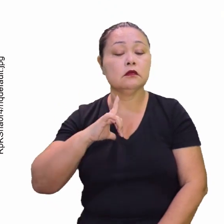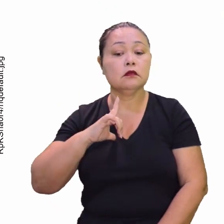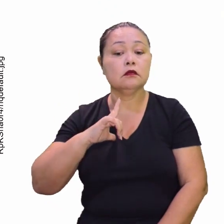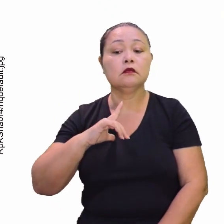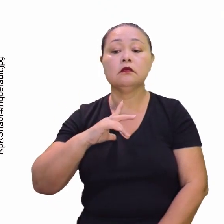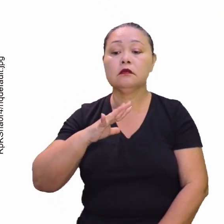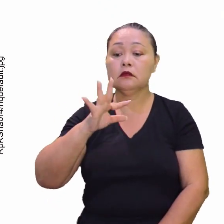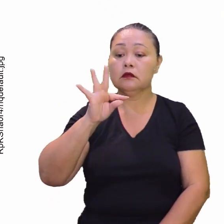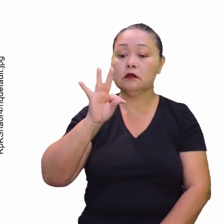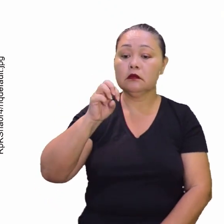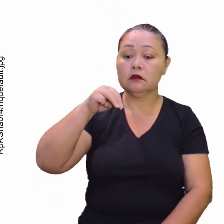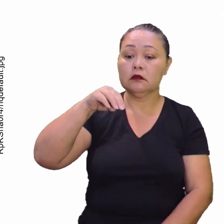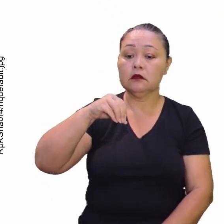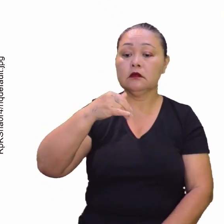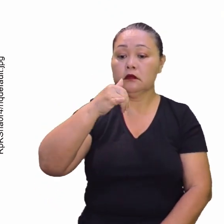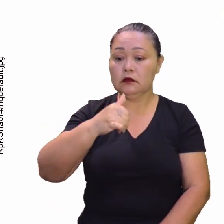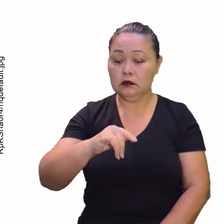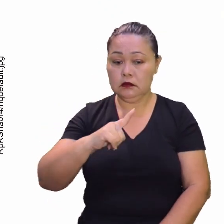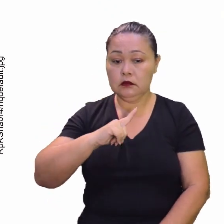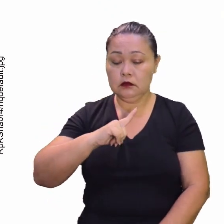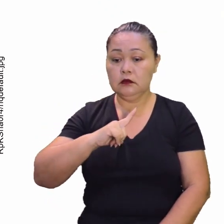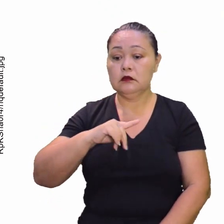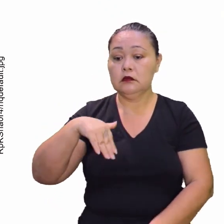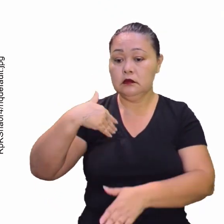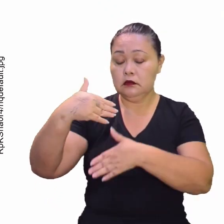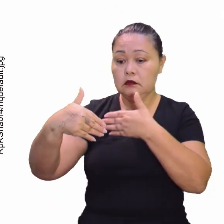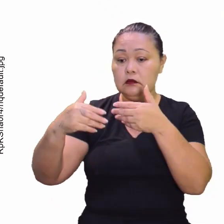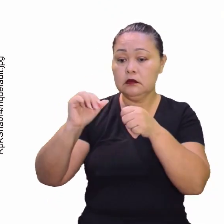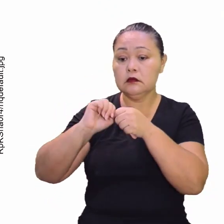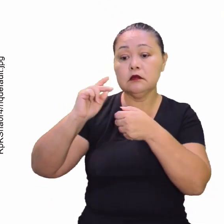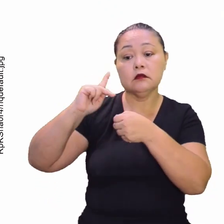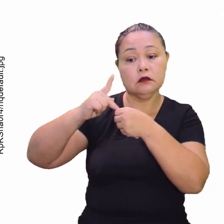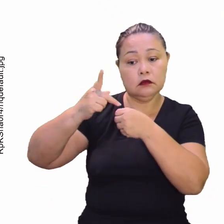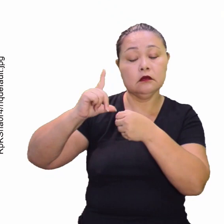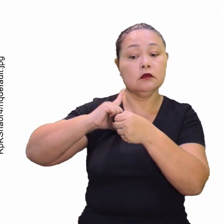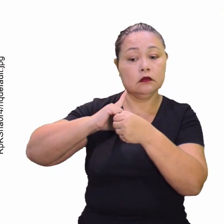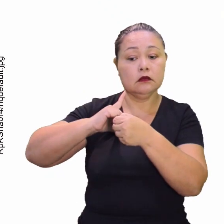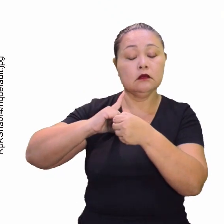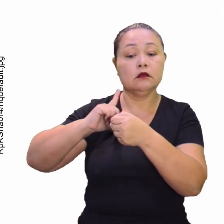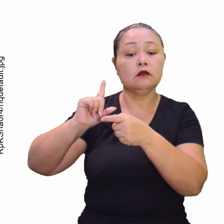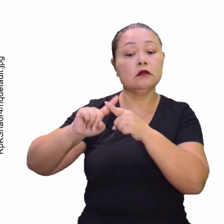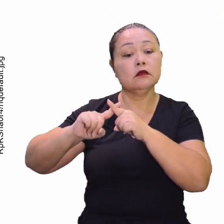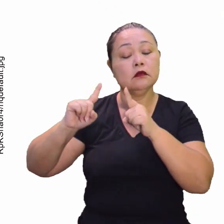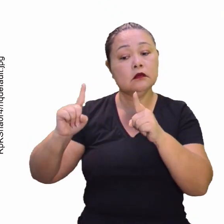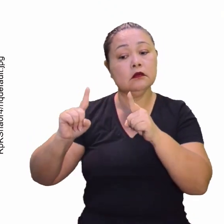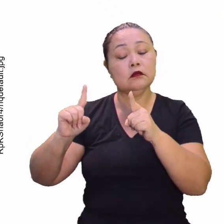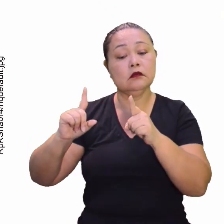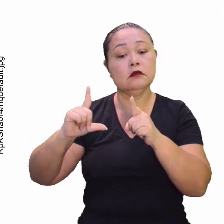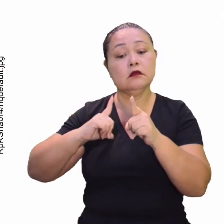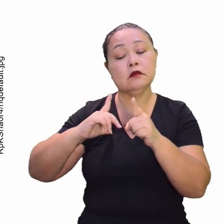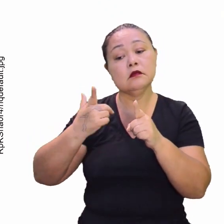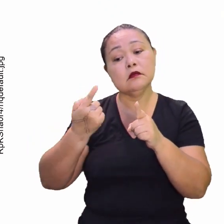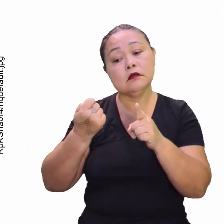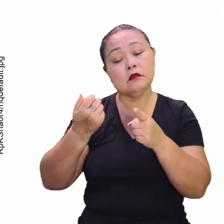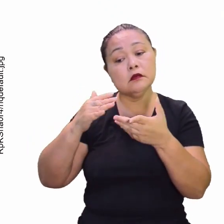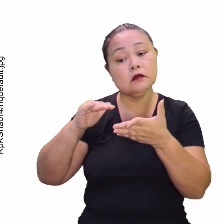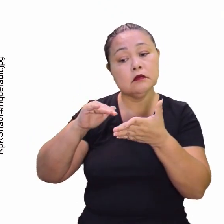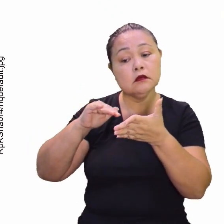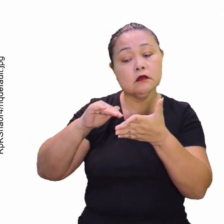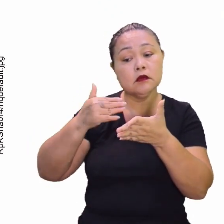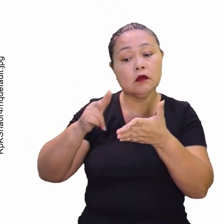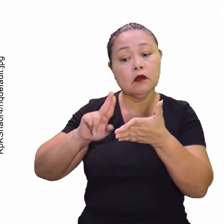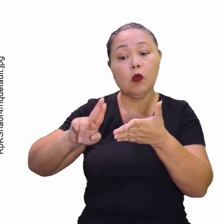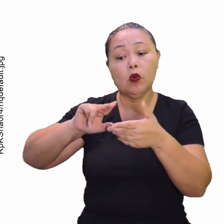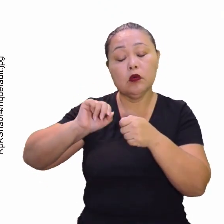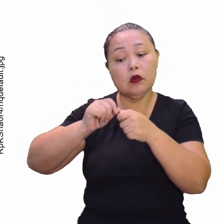temos termoelétrica em Rondônia, que são energias geradas a partir do petróleo? Temos, mas elas quase já não estão em